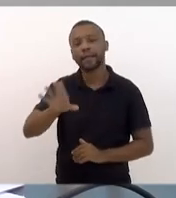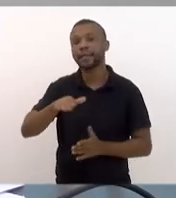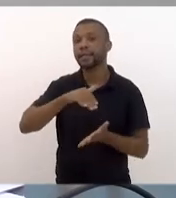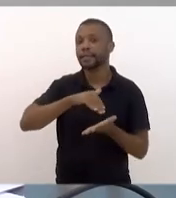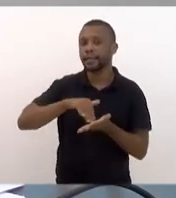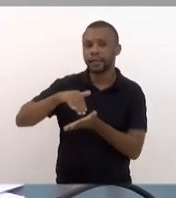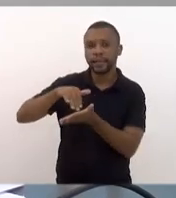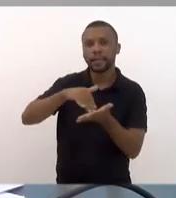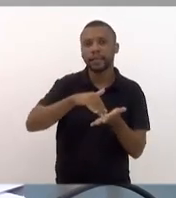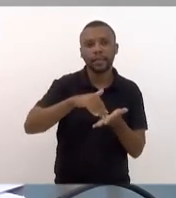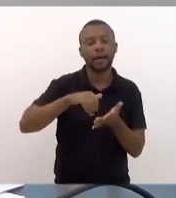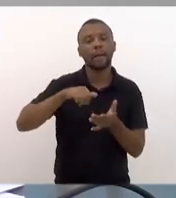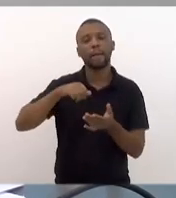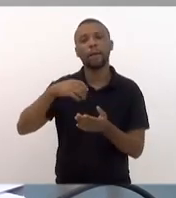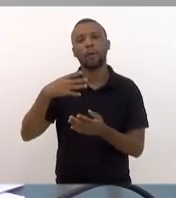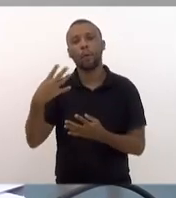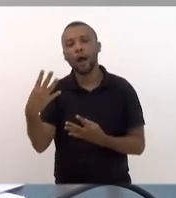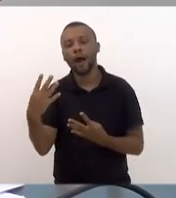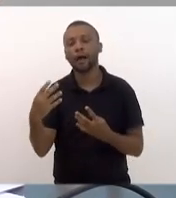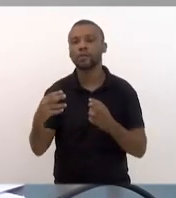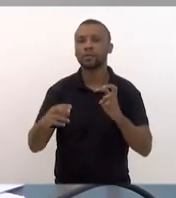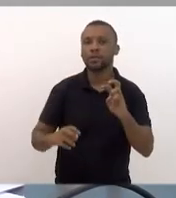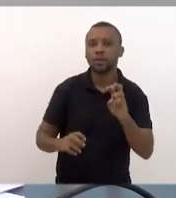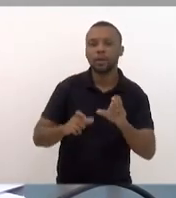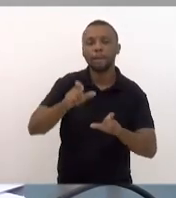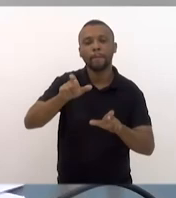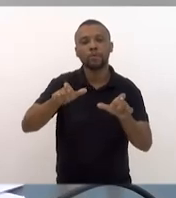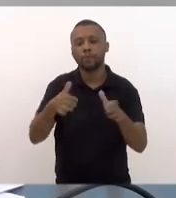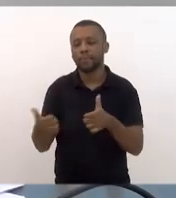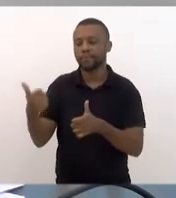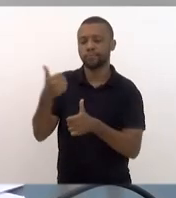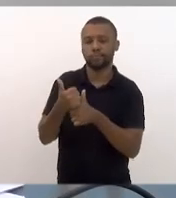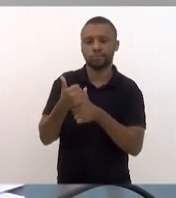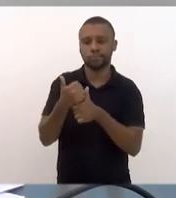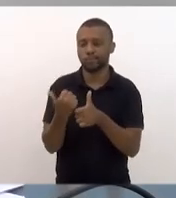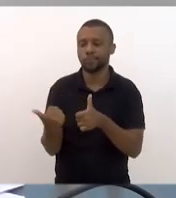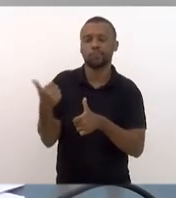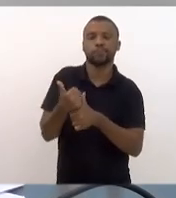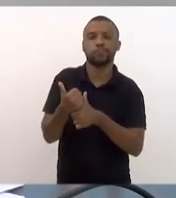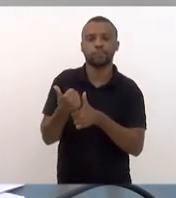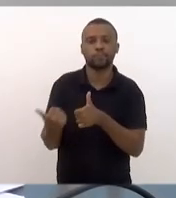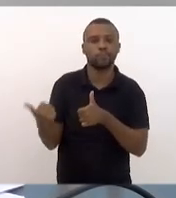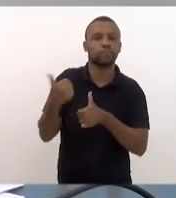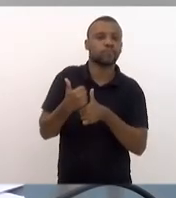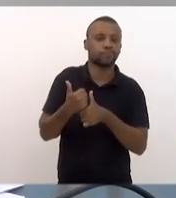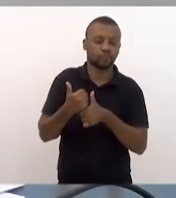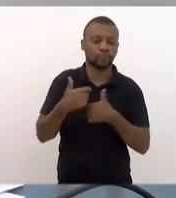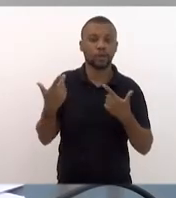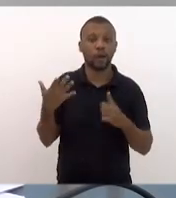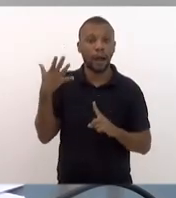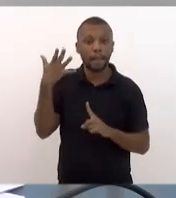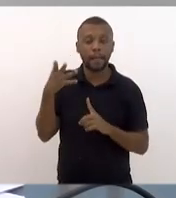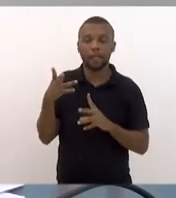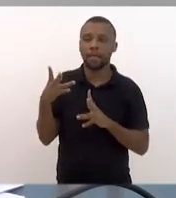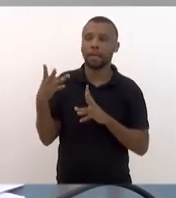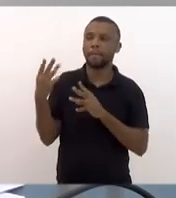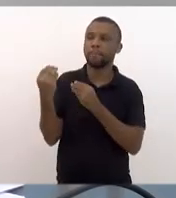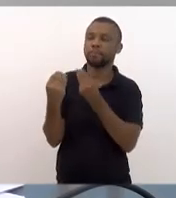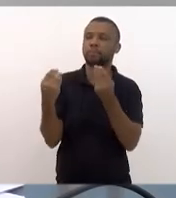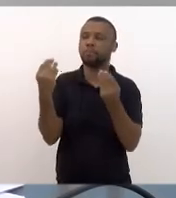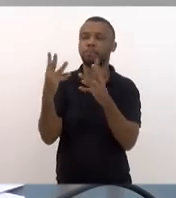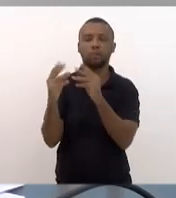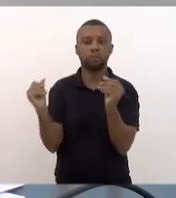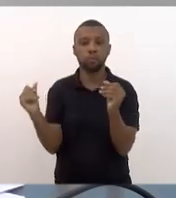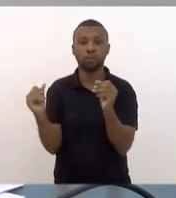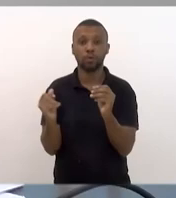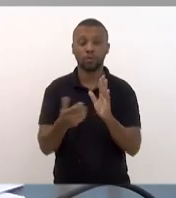já ter trocado 4, 5 secretários. Então, e a palavra fica no vento. O ofício tem